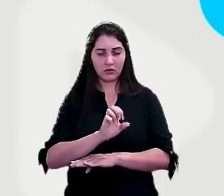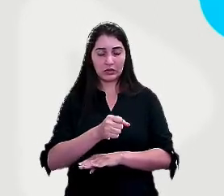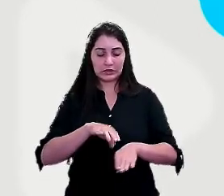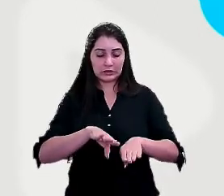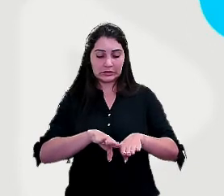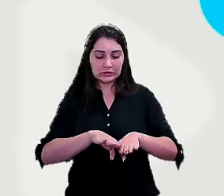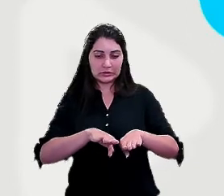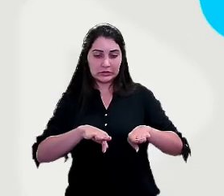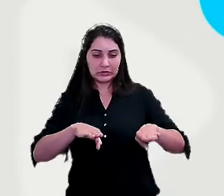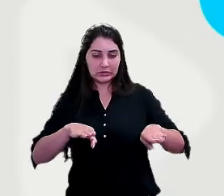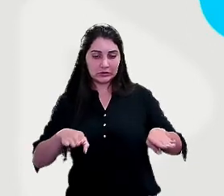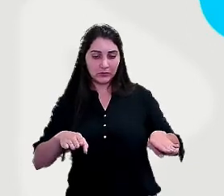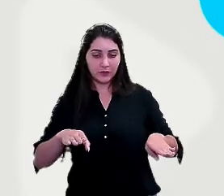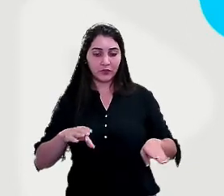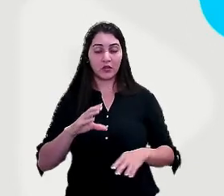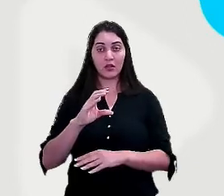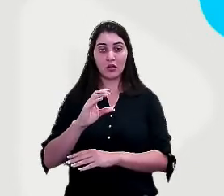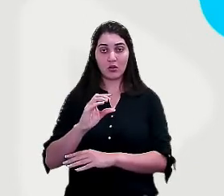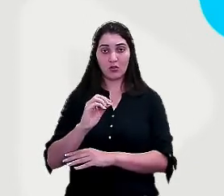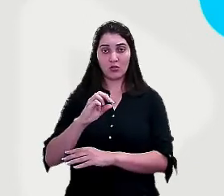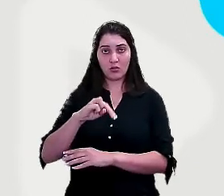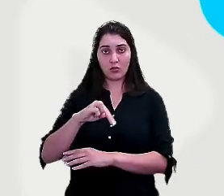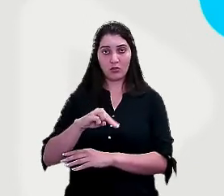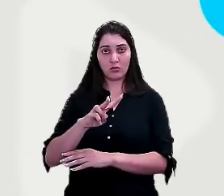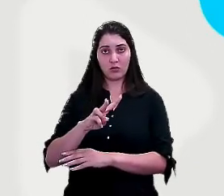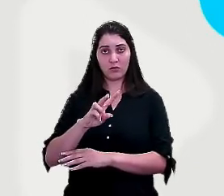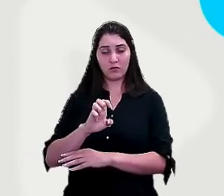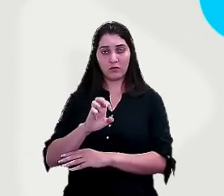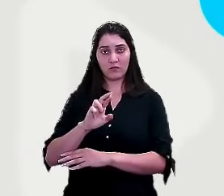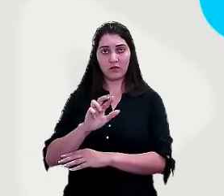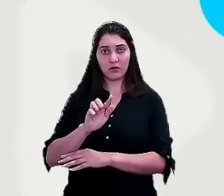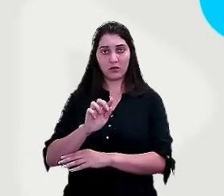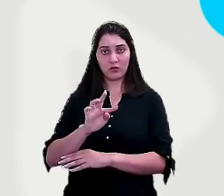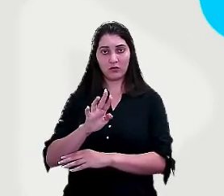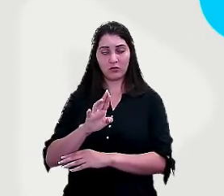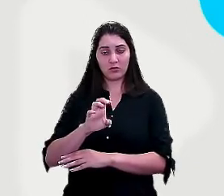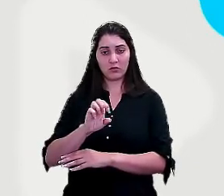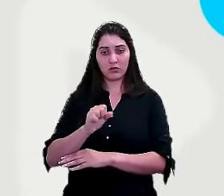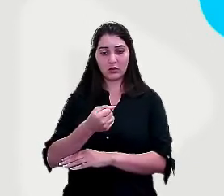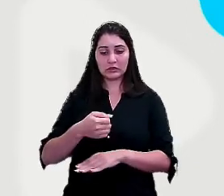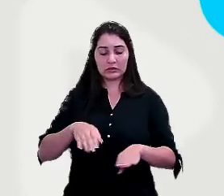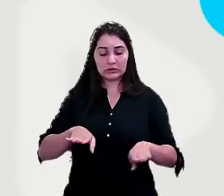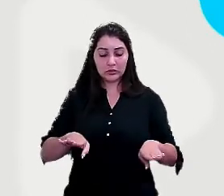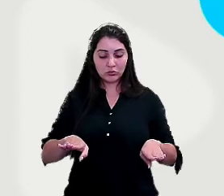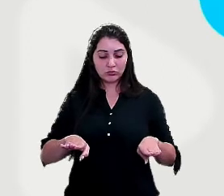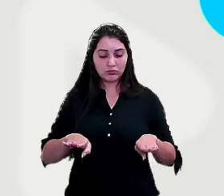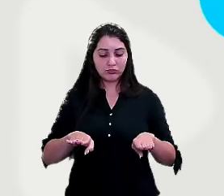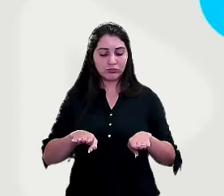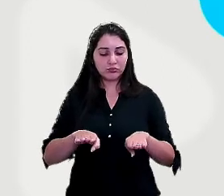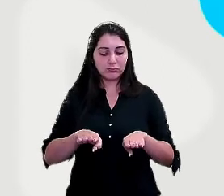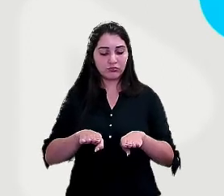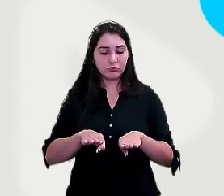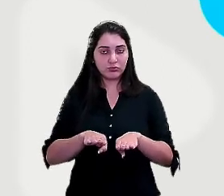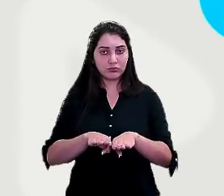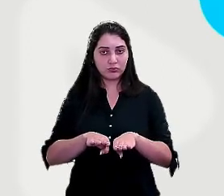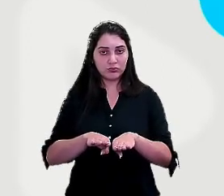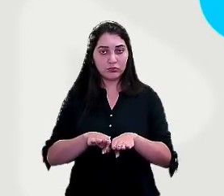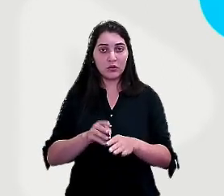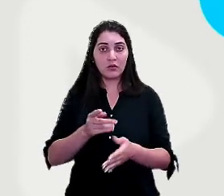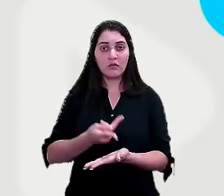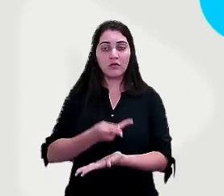O limite convergente, onde as placas elas estão indo uma em direção à outra e vai ocorrer